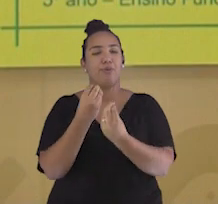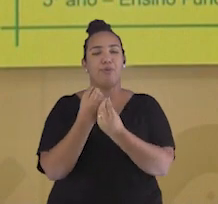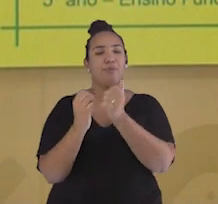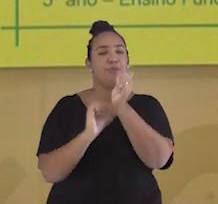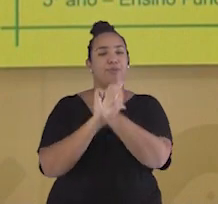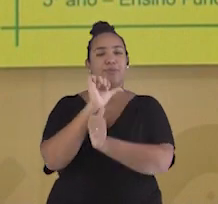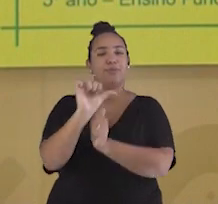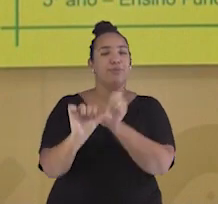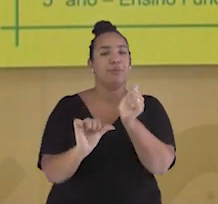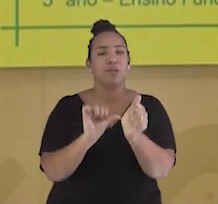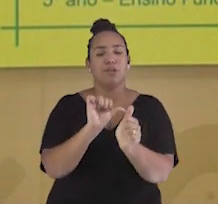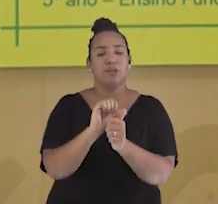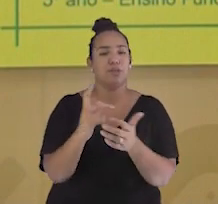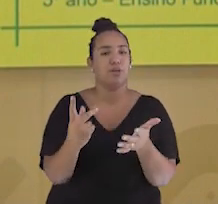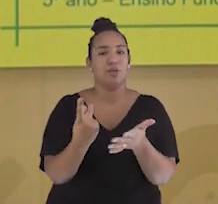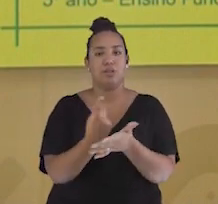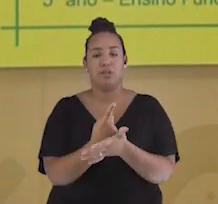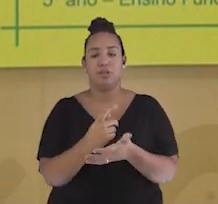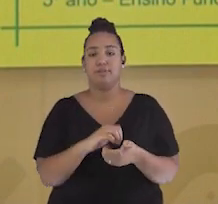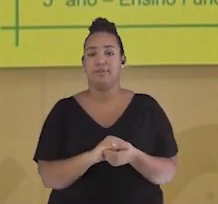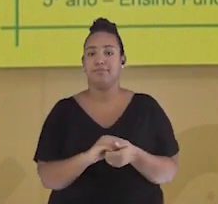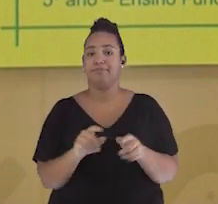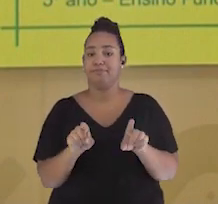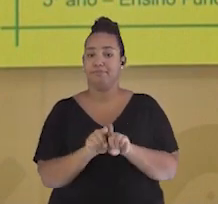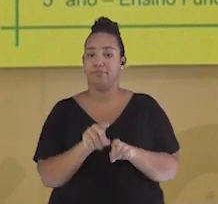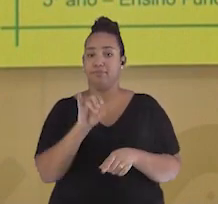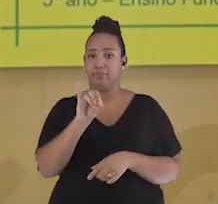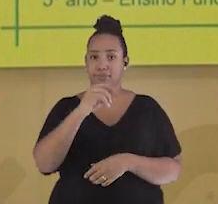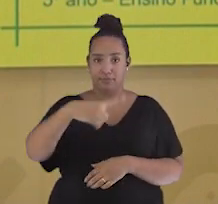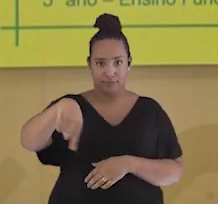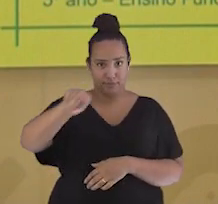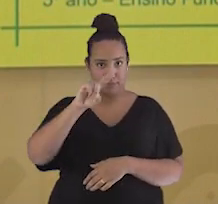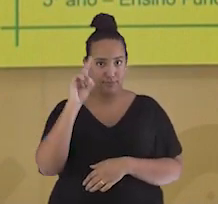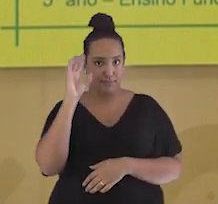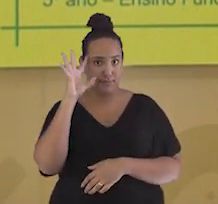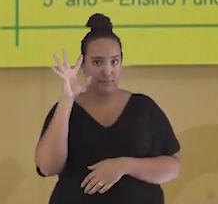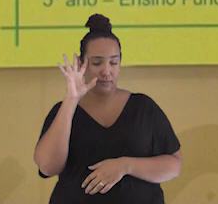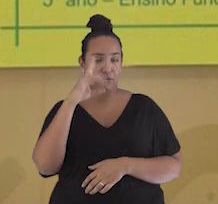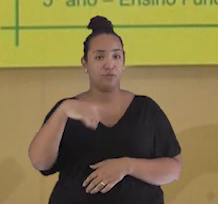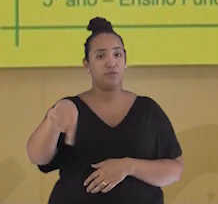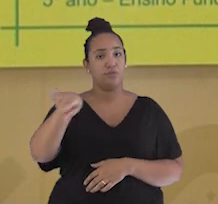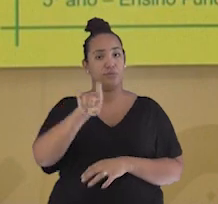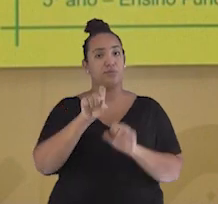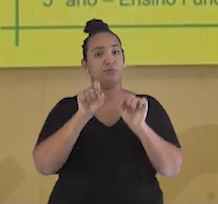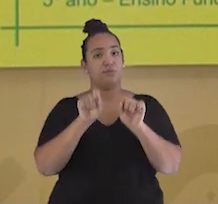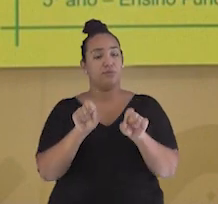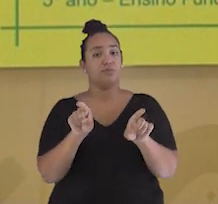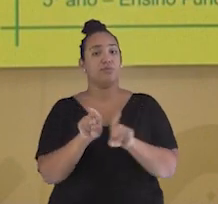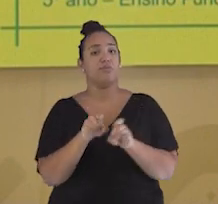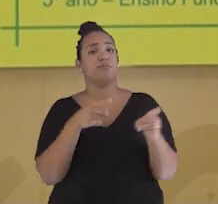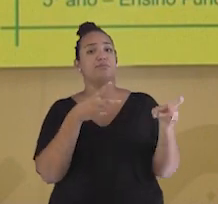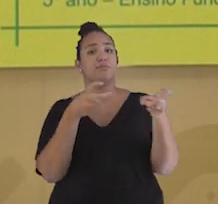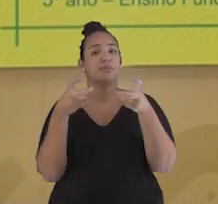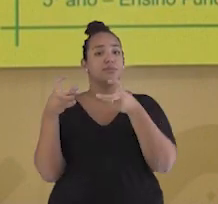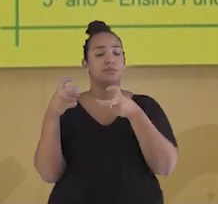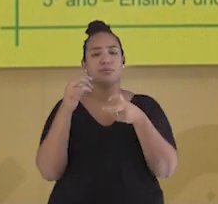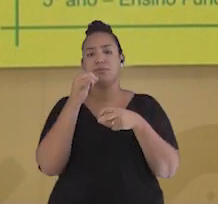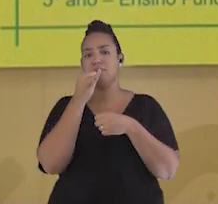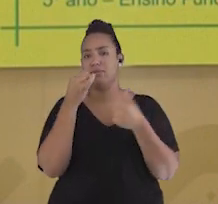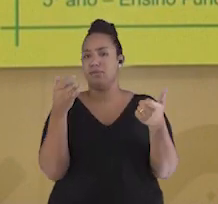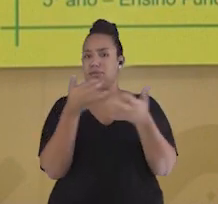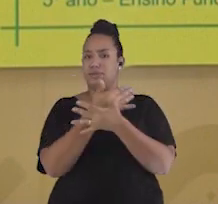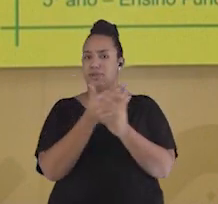são no aspecto social, econômico e ambiental. Então, fique aqui na aula comigo que nós iremos